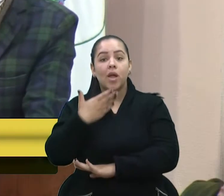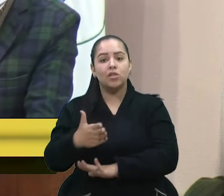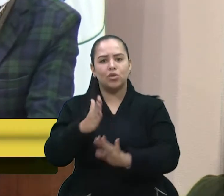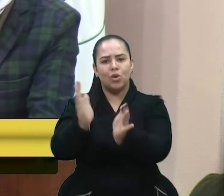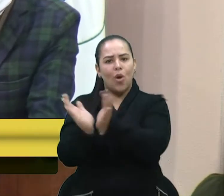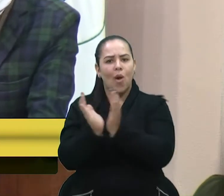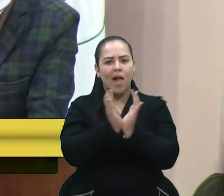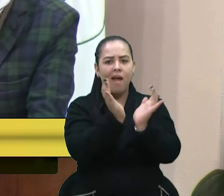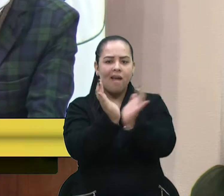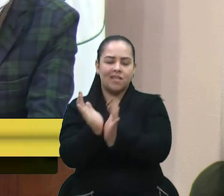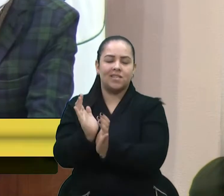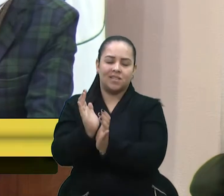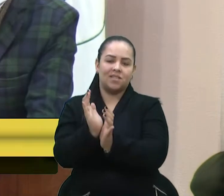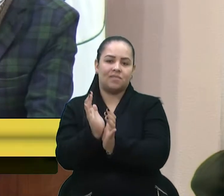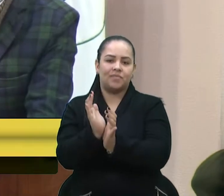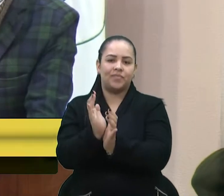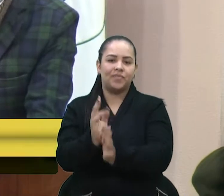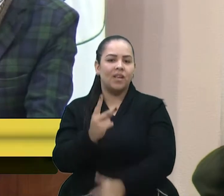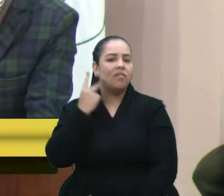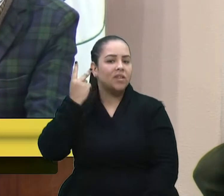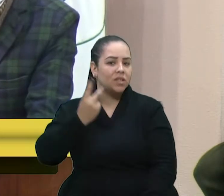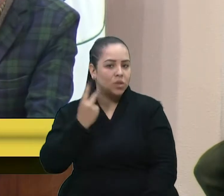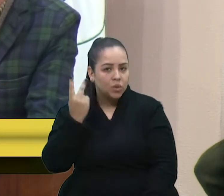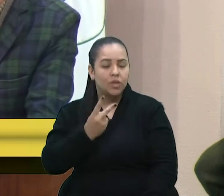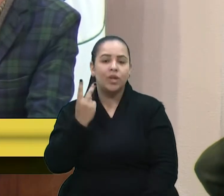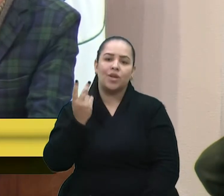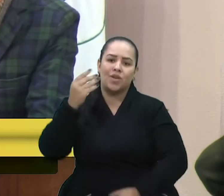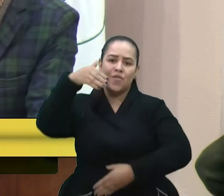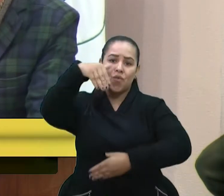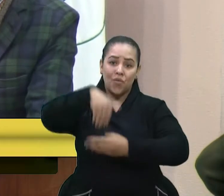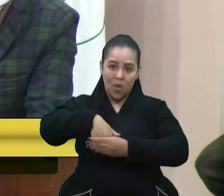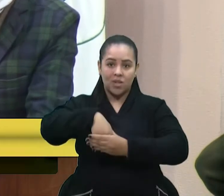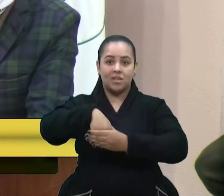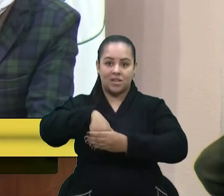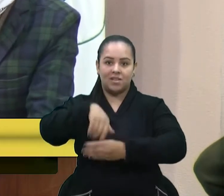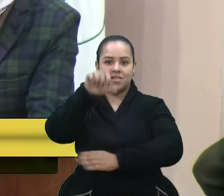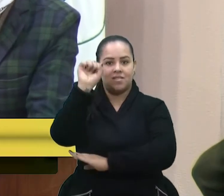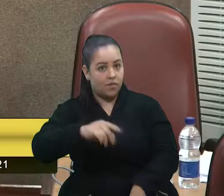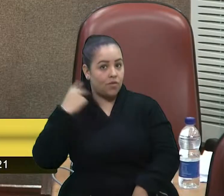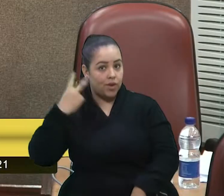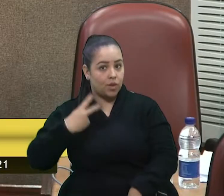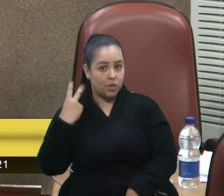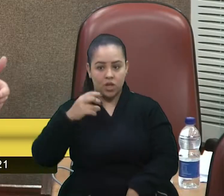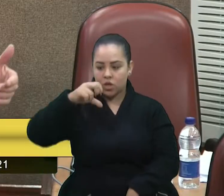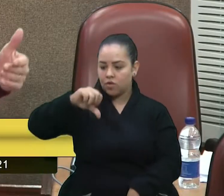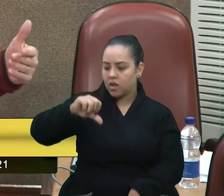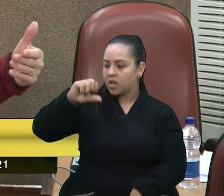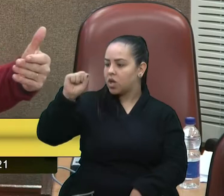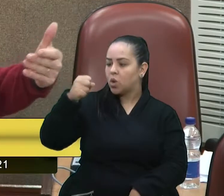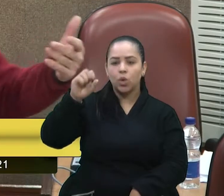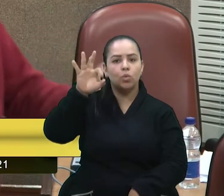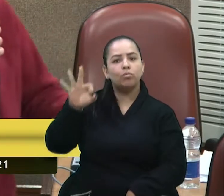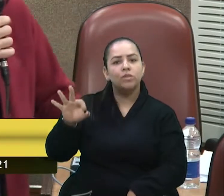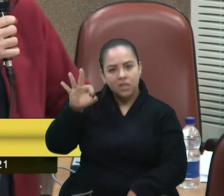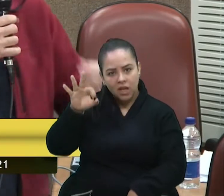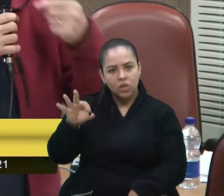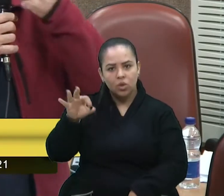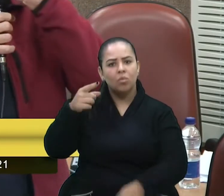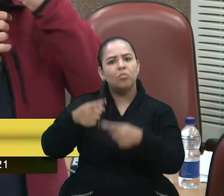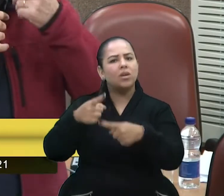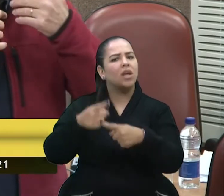colegas vereadores que votem favorável ao requerimento de informação. Tudo que você